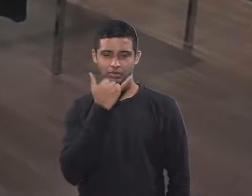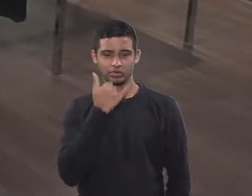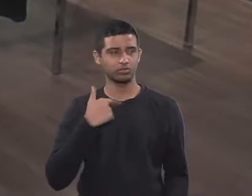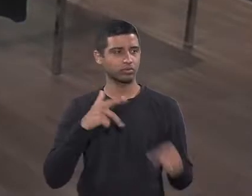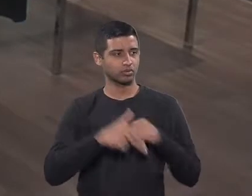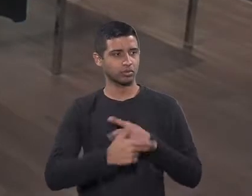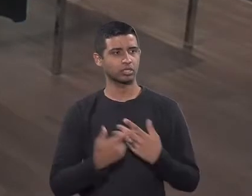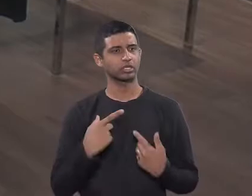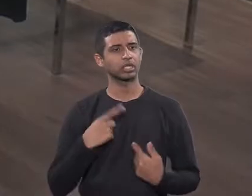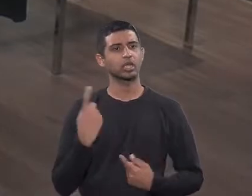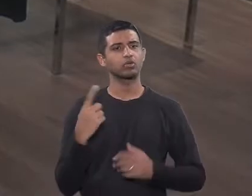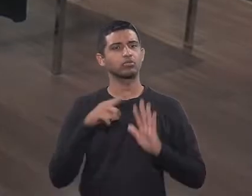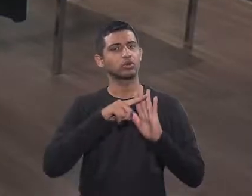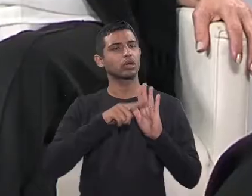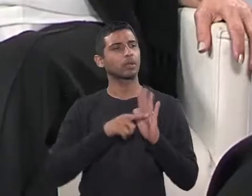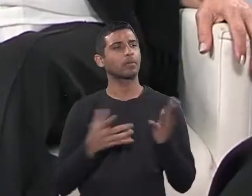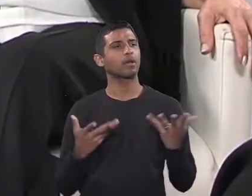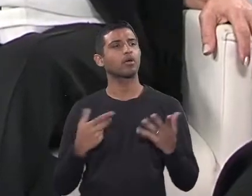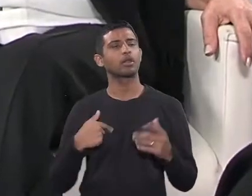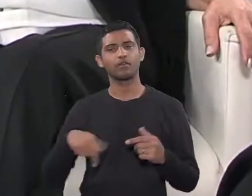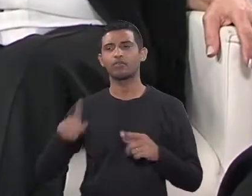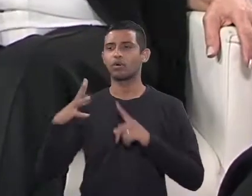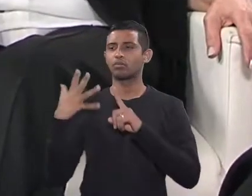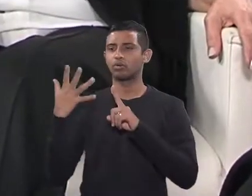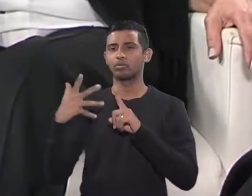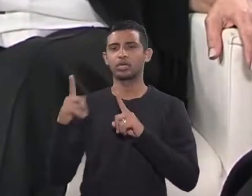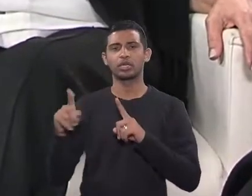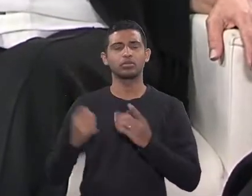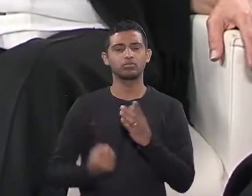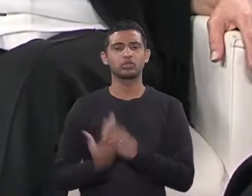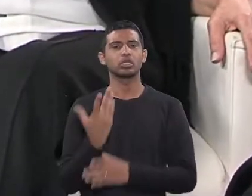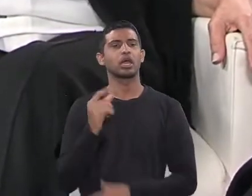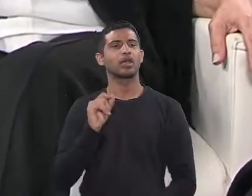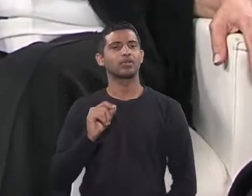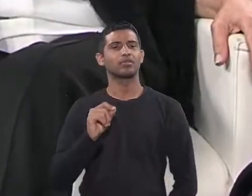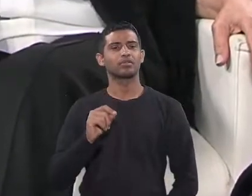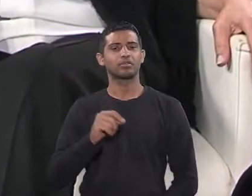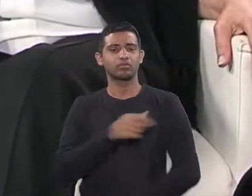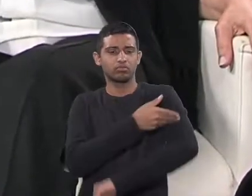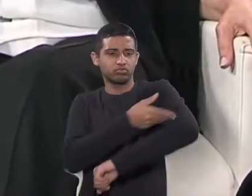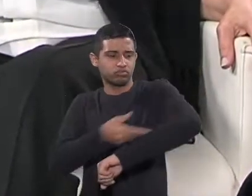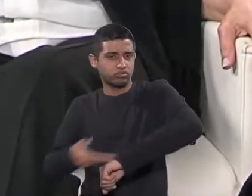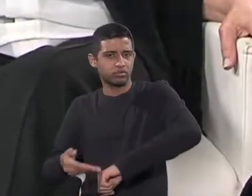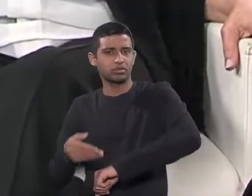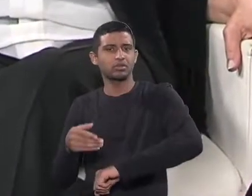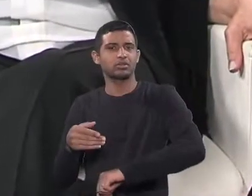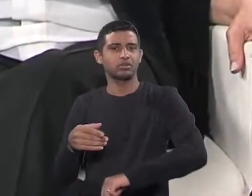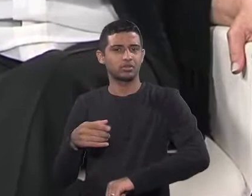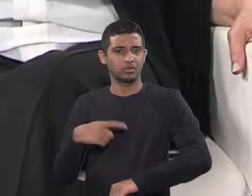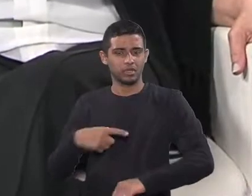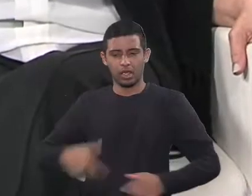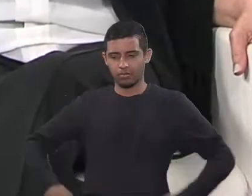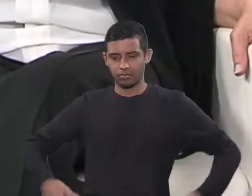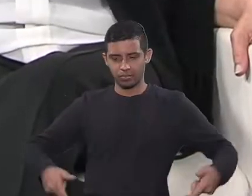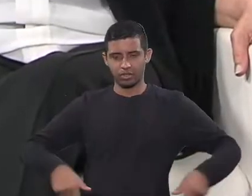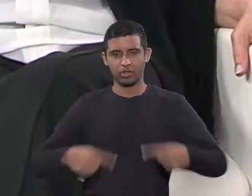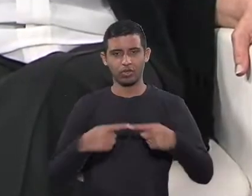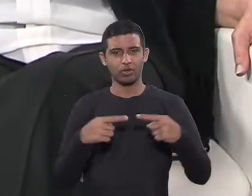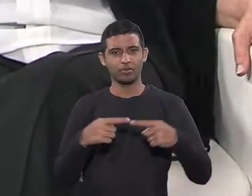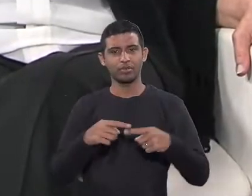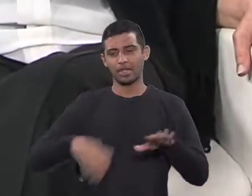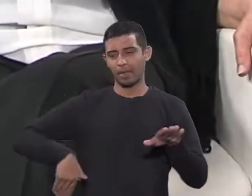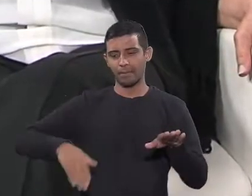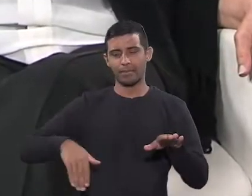a uma das palestras, em que eles criaram rampas e acesso ao mar. Sim, é o Praia para Todos. É, Praia